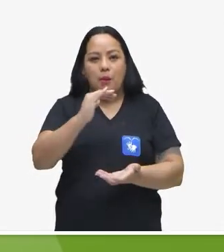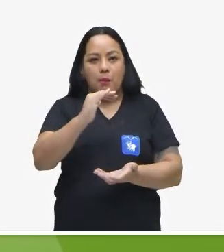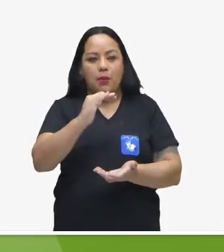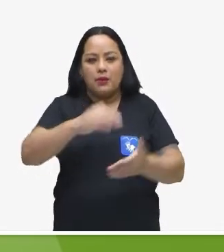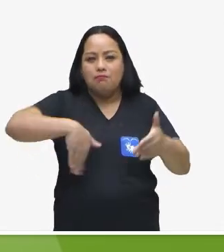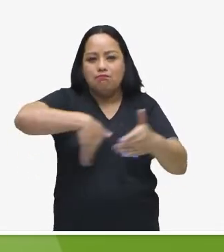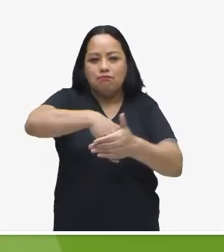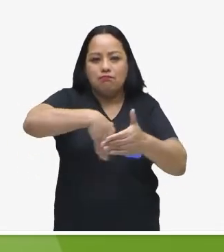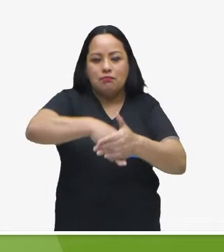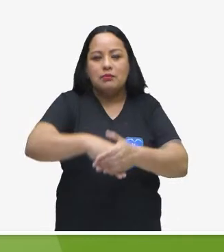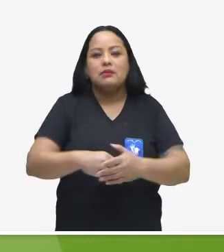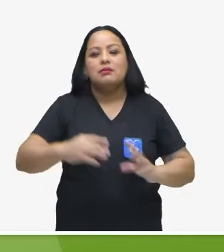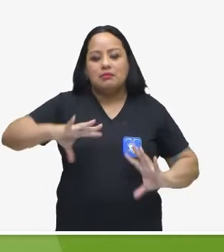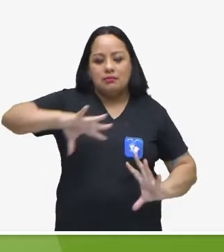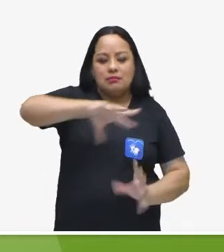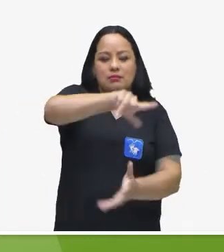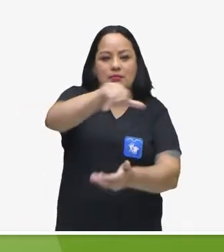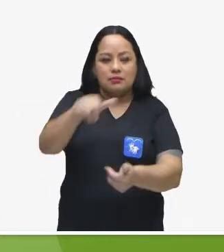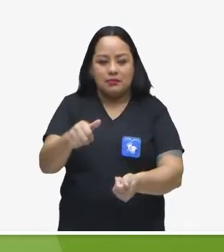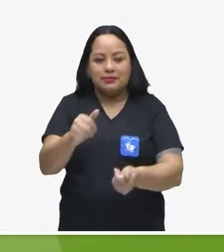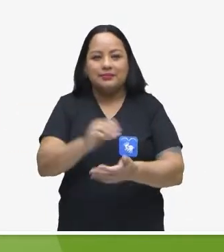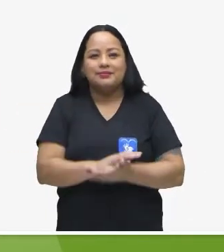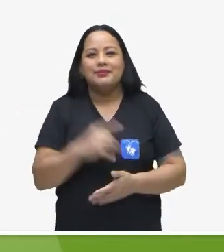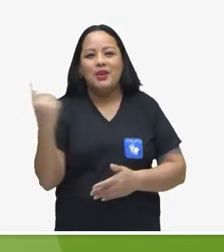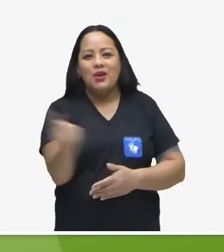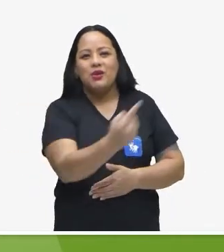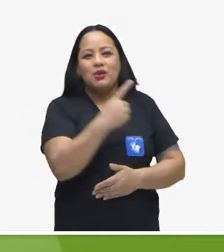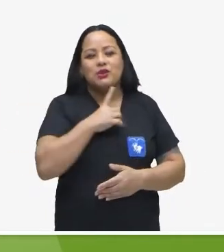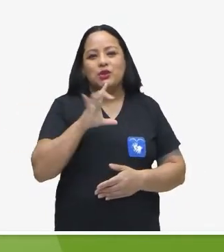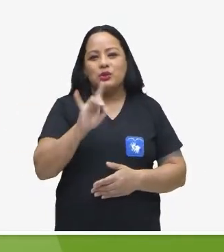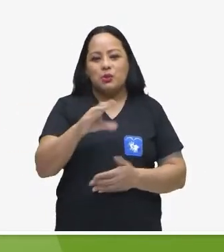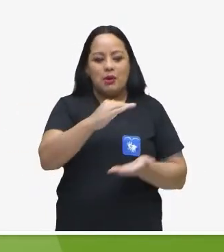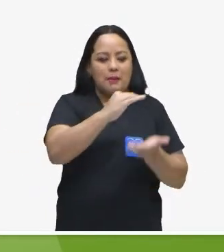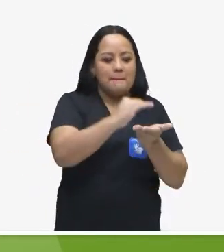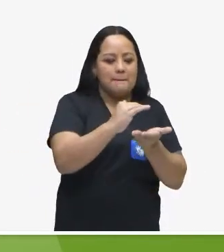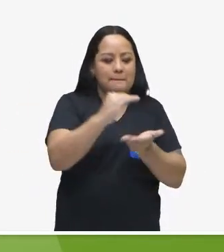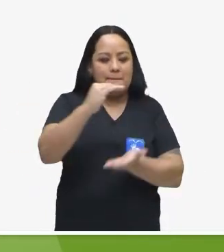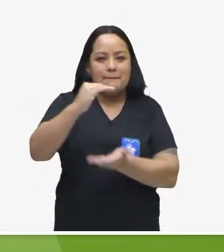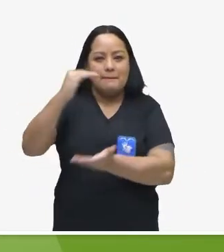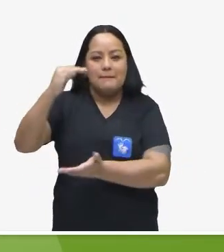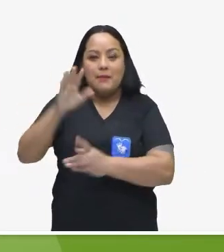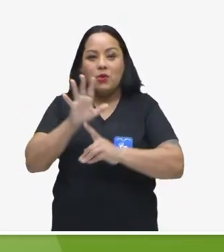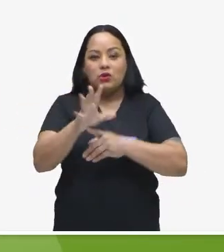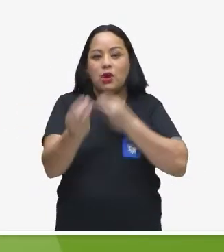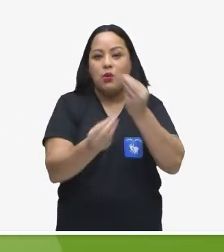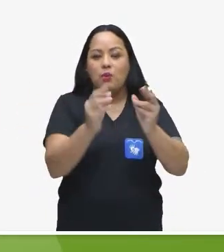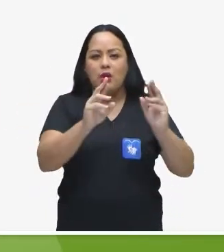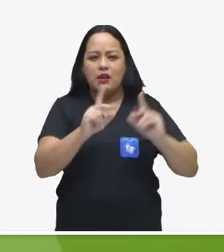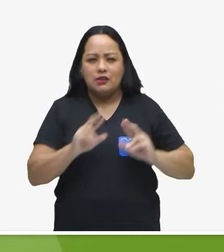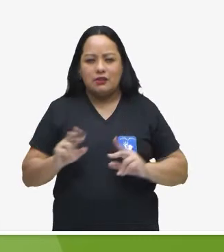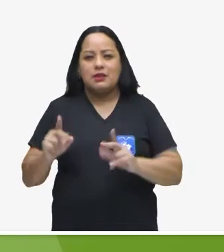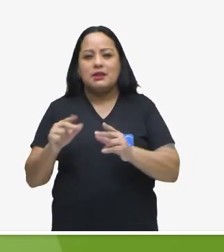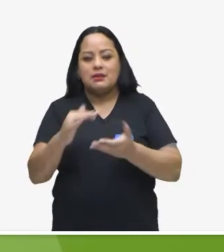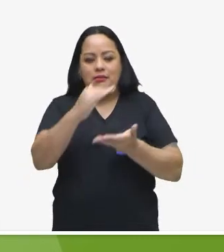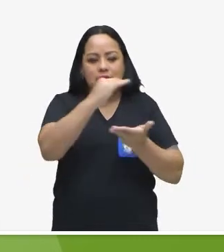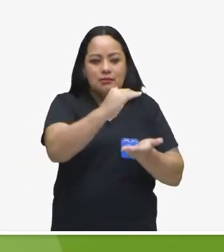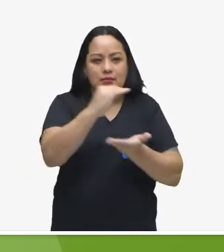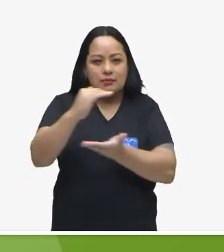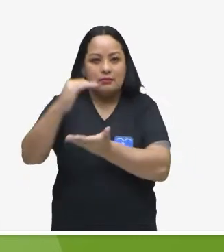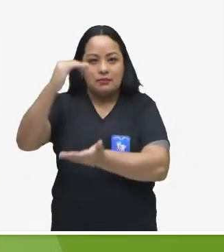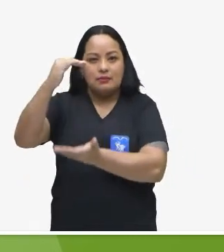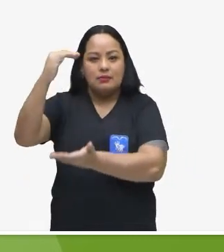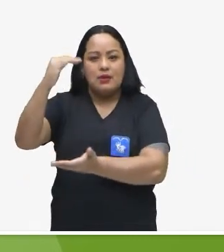futebol e o planeta Terra. Então, a gente tem aqui só uma escala para mostrar para vocês a diferença do tamanho, né?